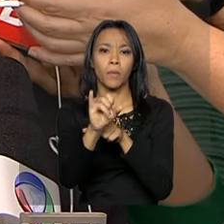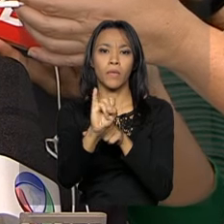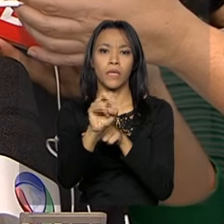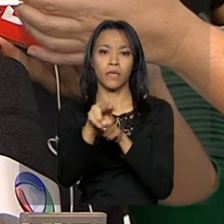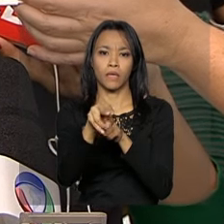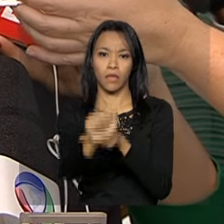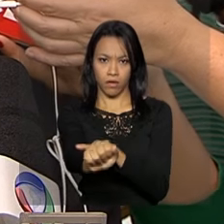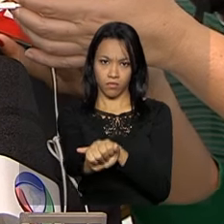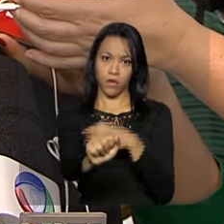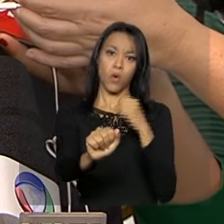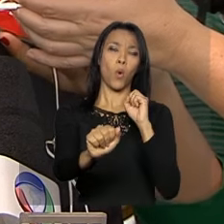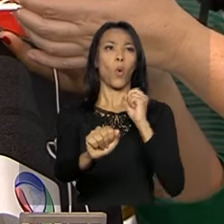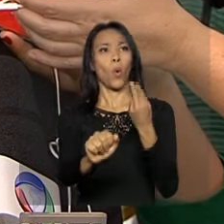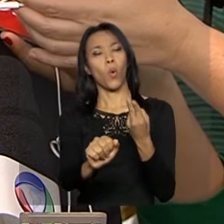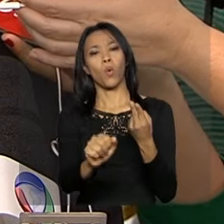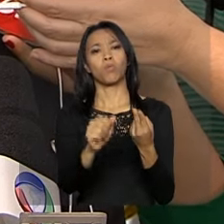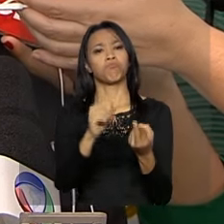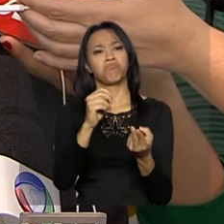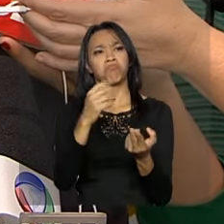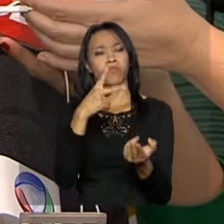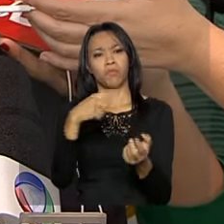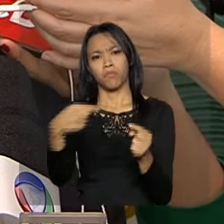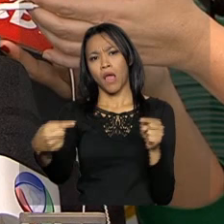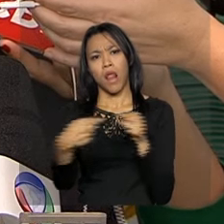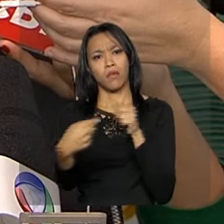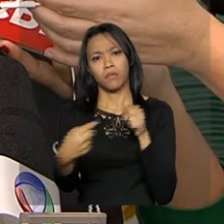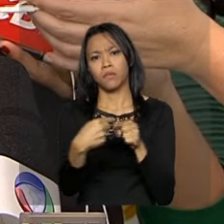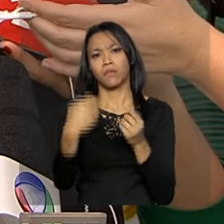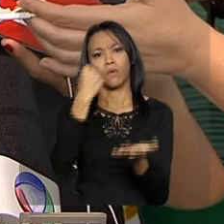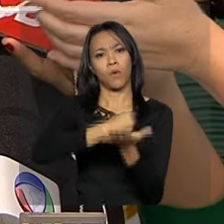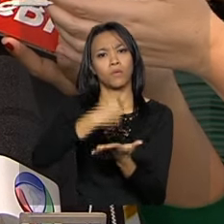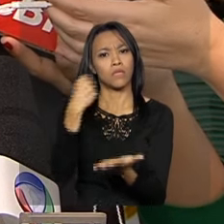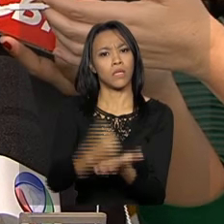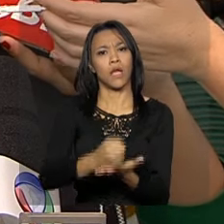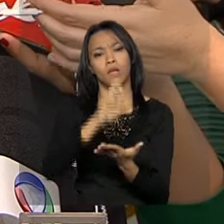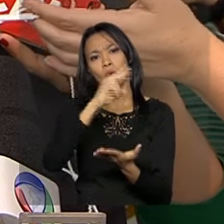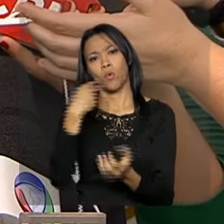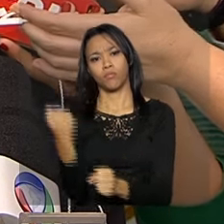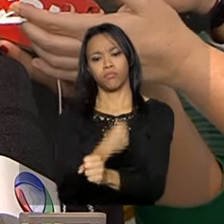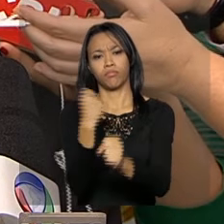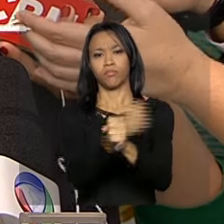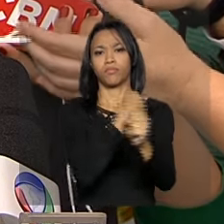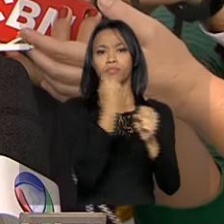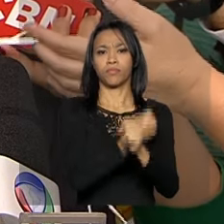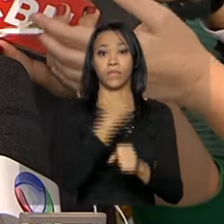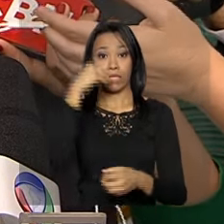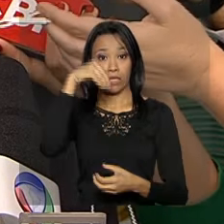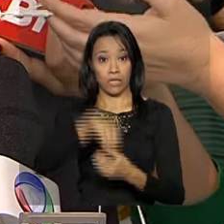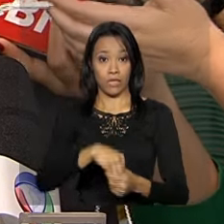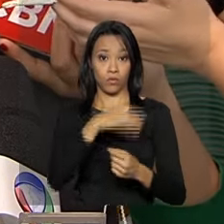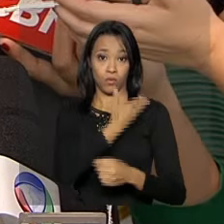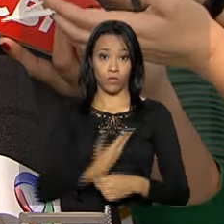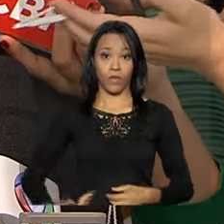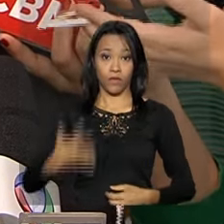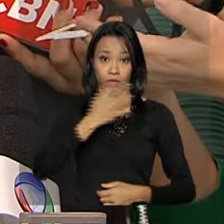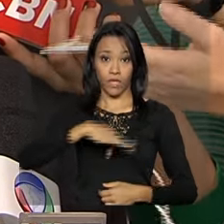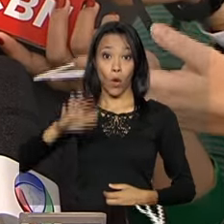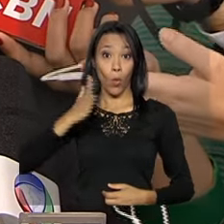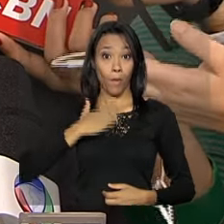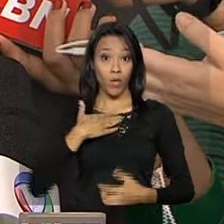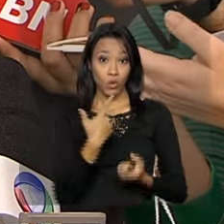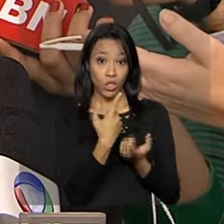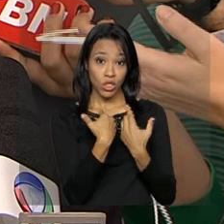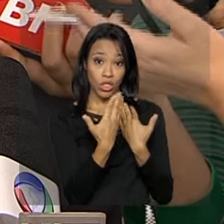mencionado relações com contratos ou obras do governo federal. O meu diálogo com o presidente da